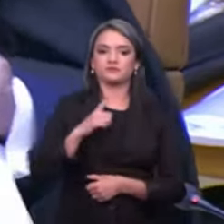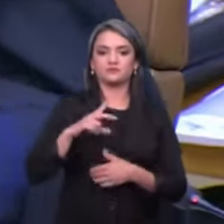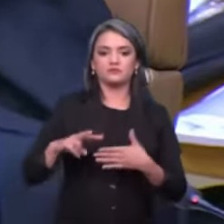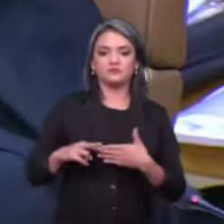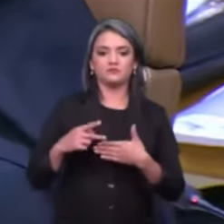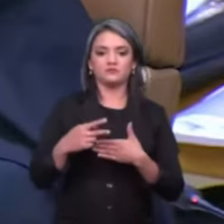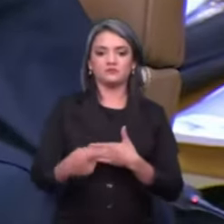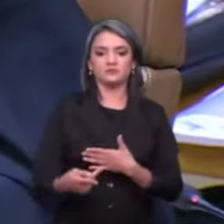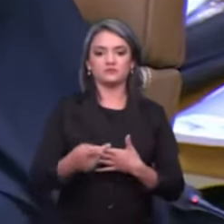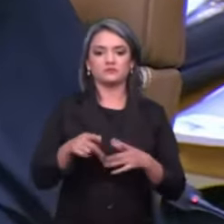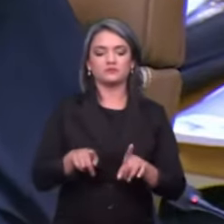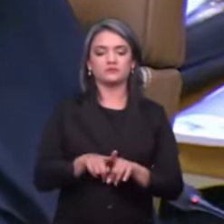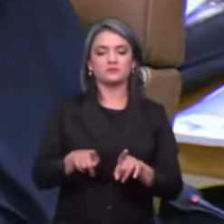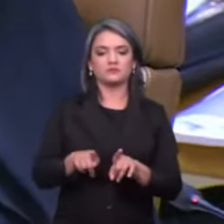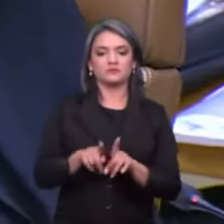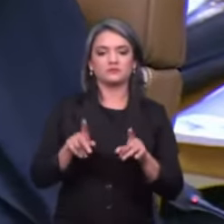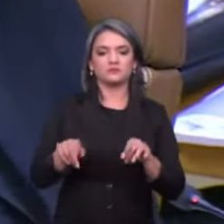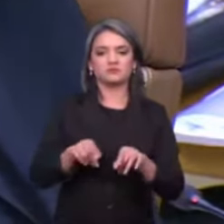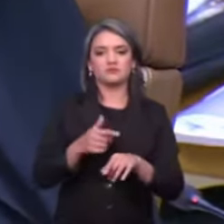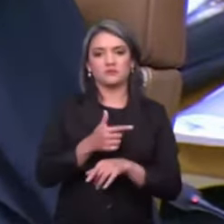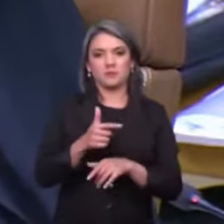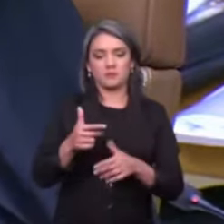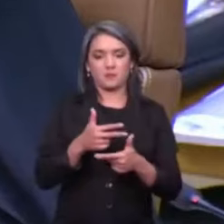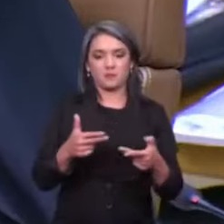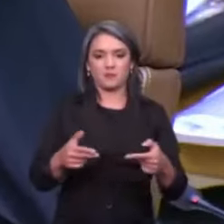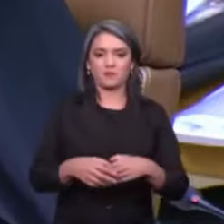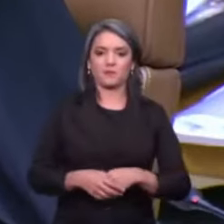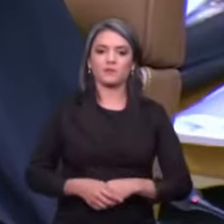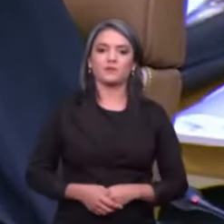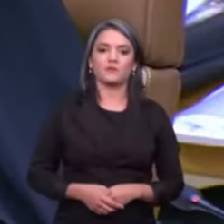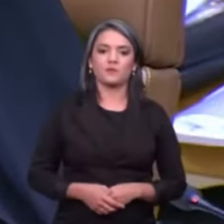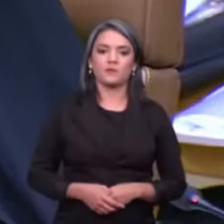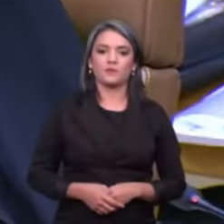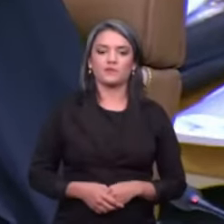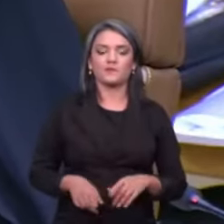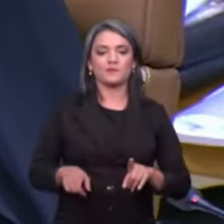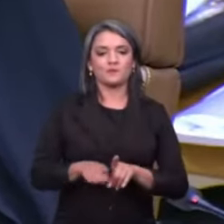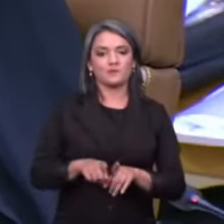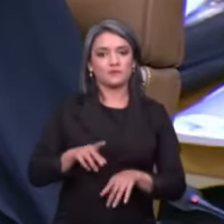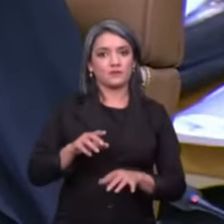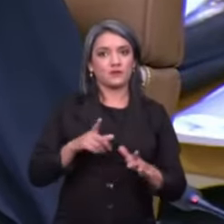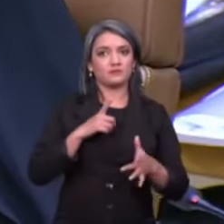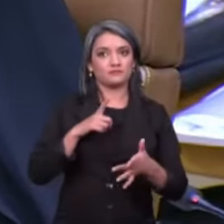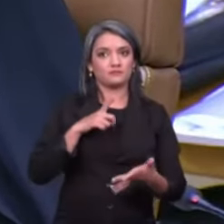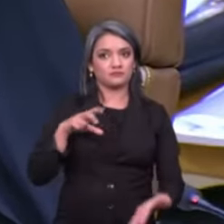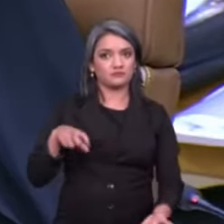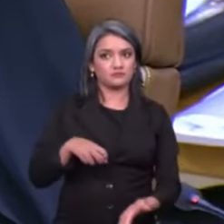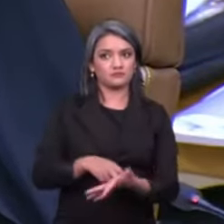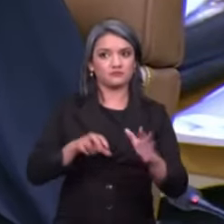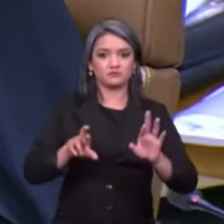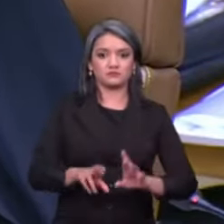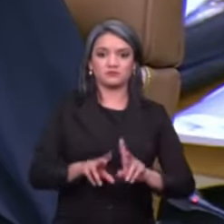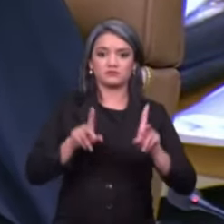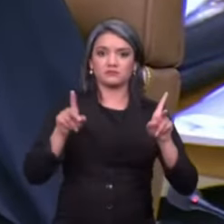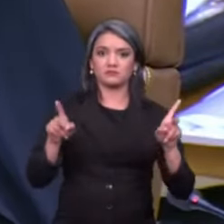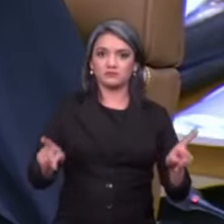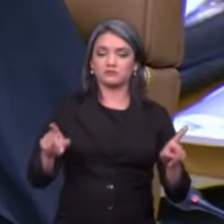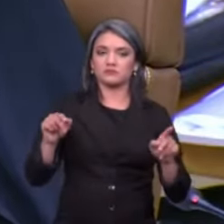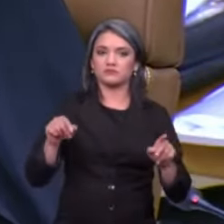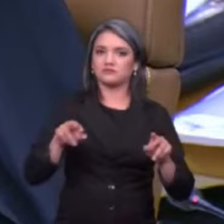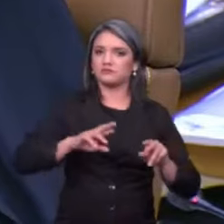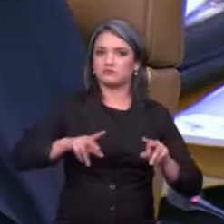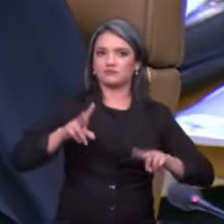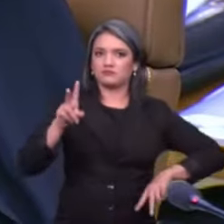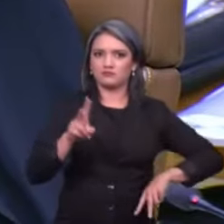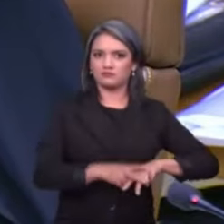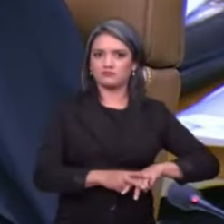secundários da condenação daí advindos, e de definir pena diversa da privativa de liberdade para o crime, desde que respeitadas, como na